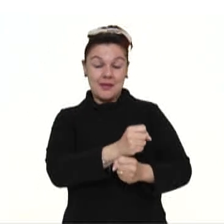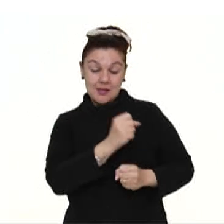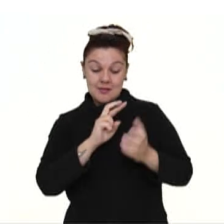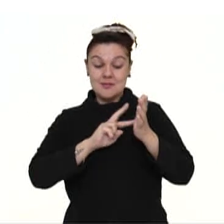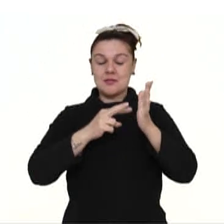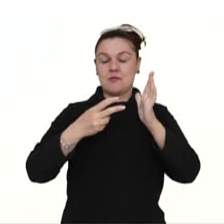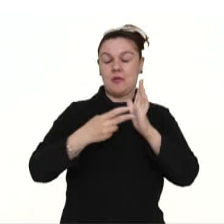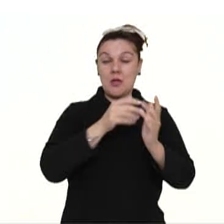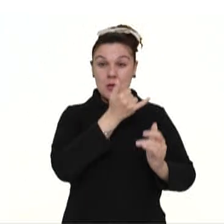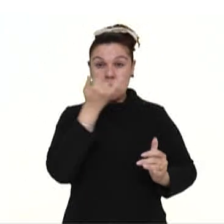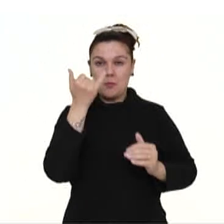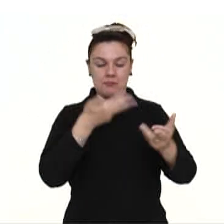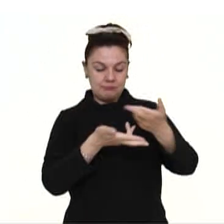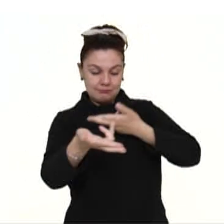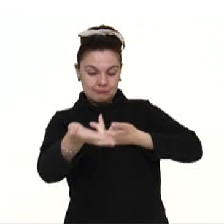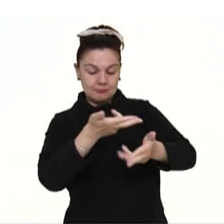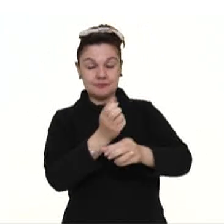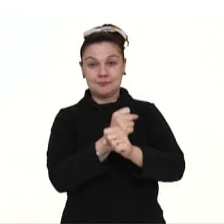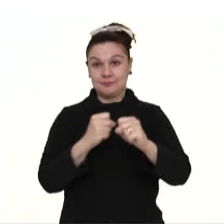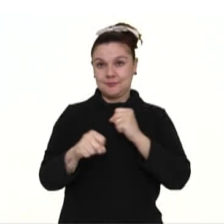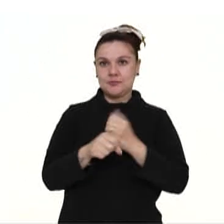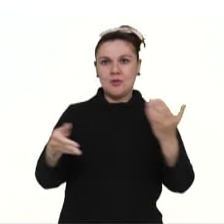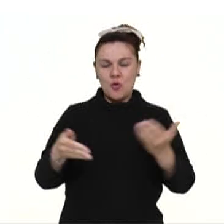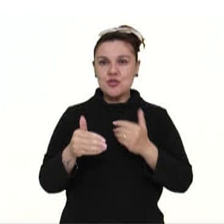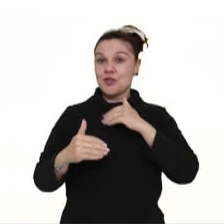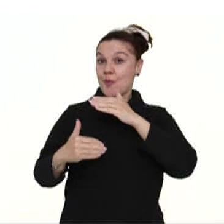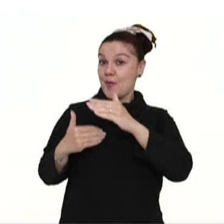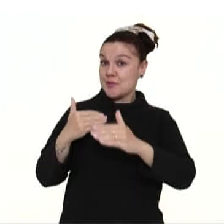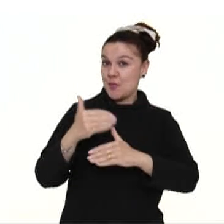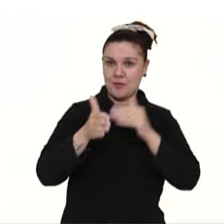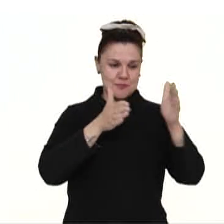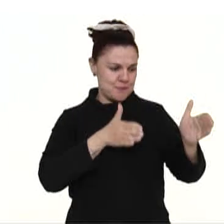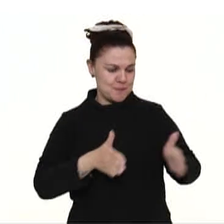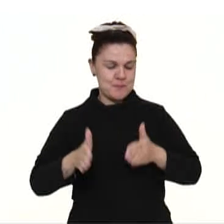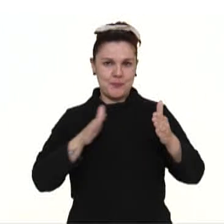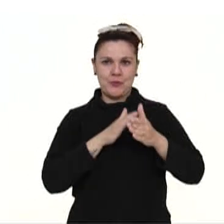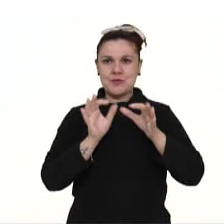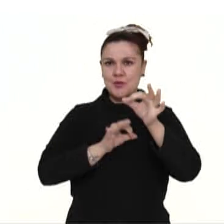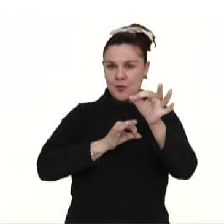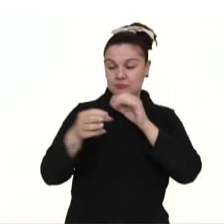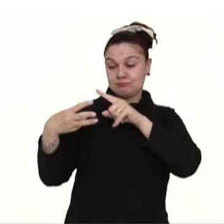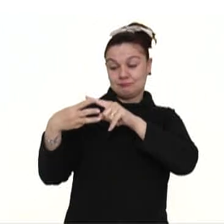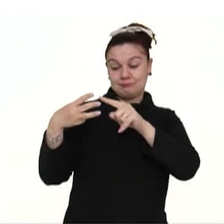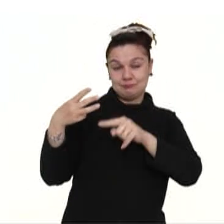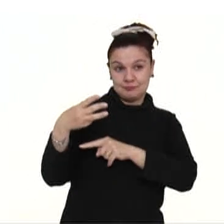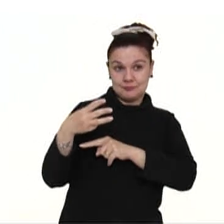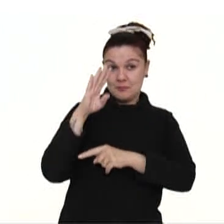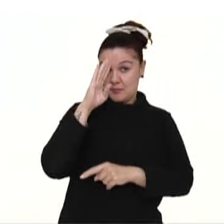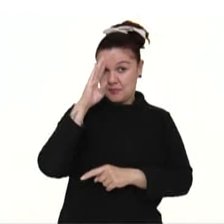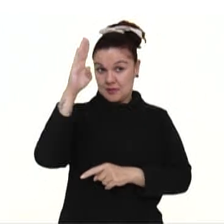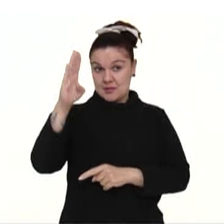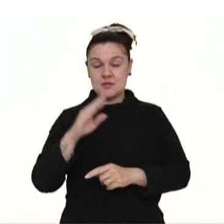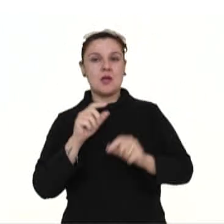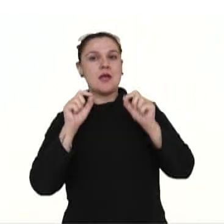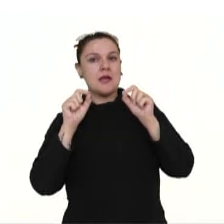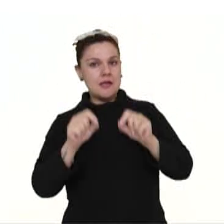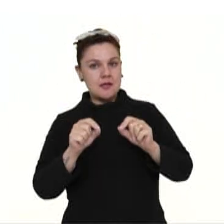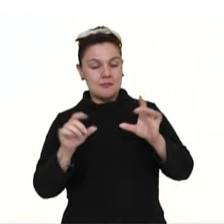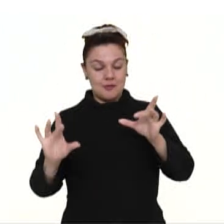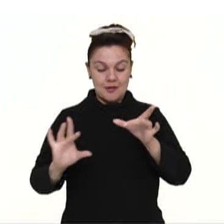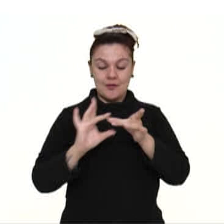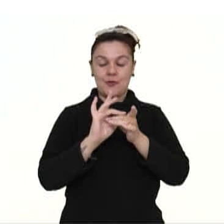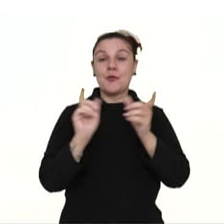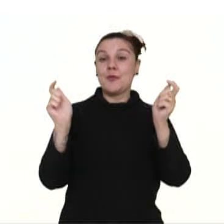organização das relações sociais de hoje. O processo produtivo é composto por três elementos principais, que, quando